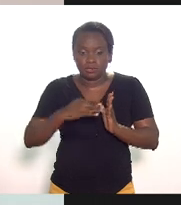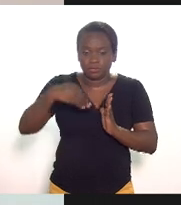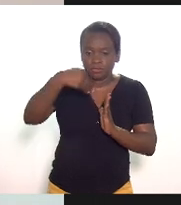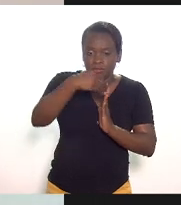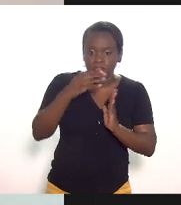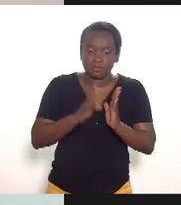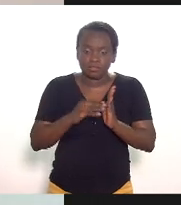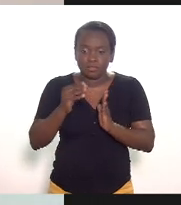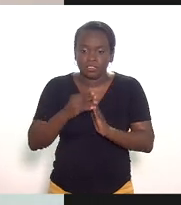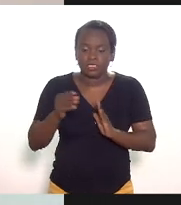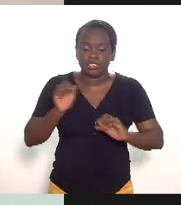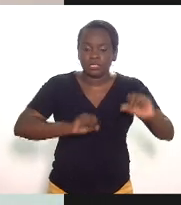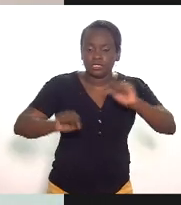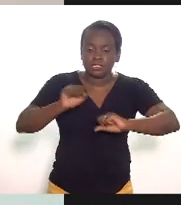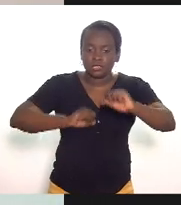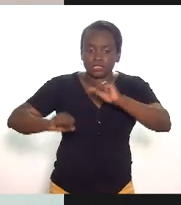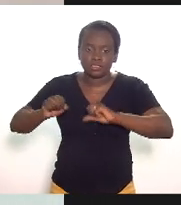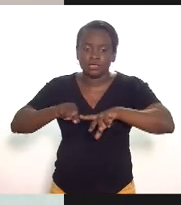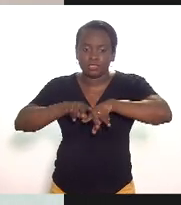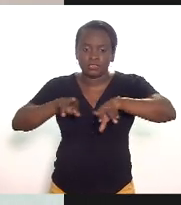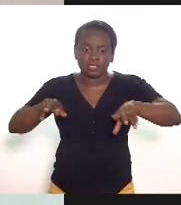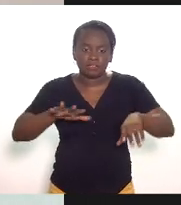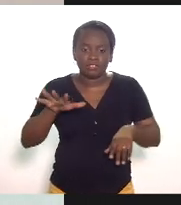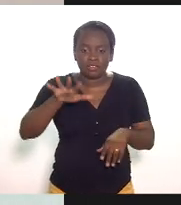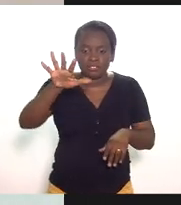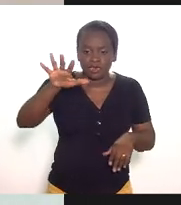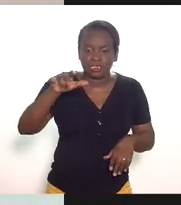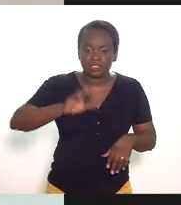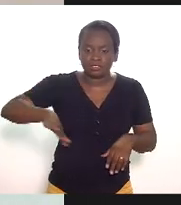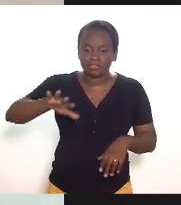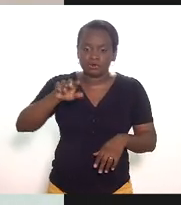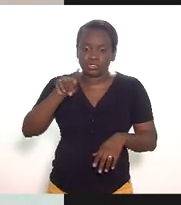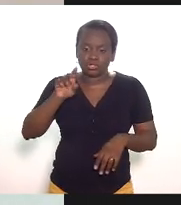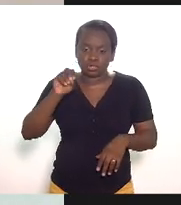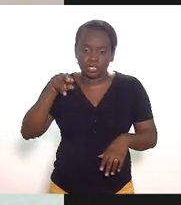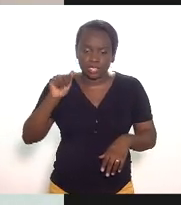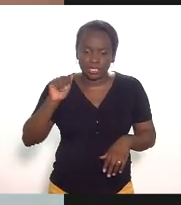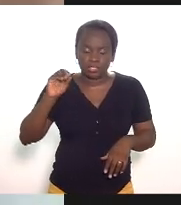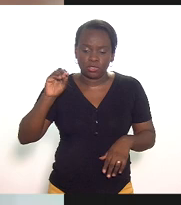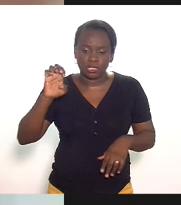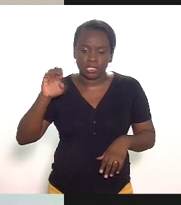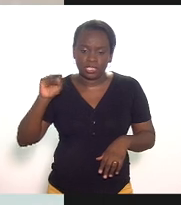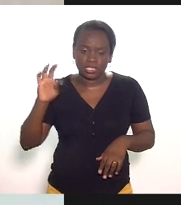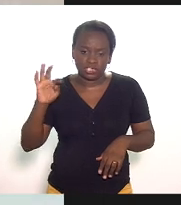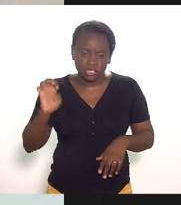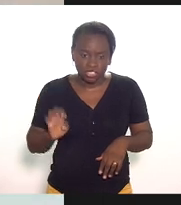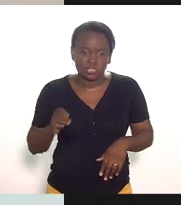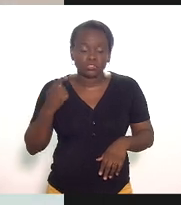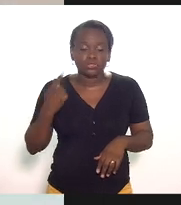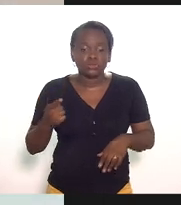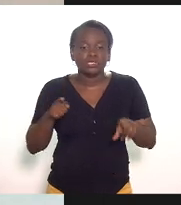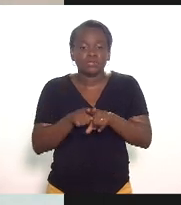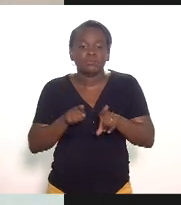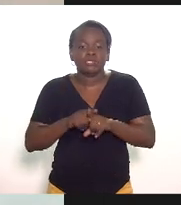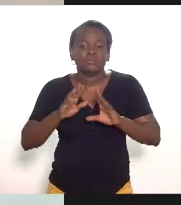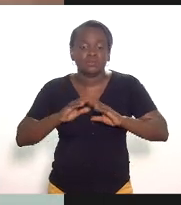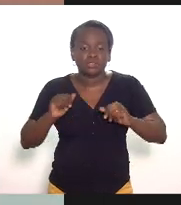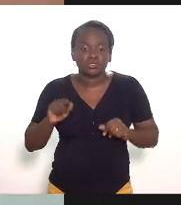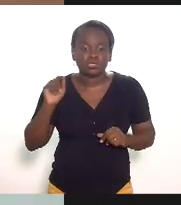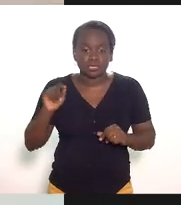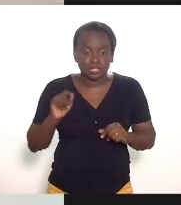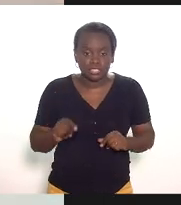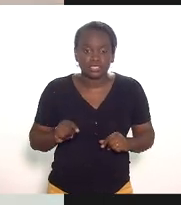de sanitização nas diversas favelas aqui na Zona Oeste. E uma delas que também solicitou, que